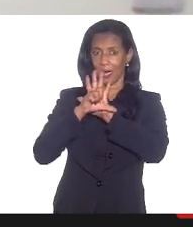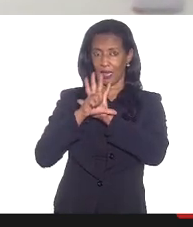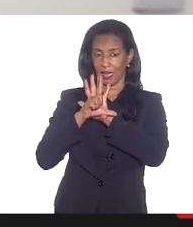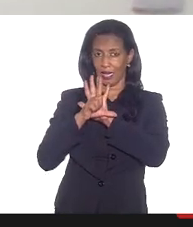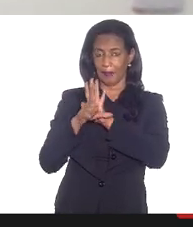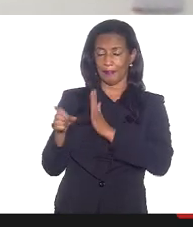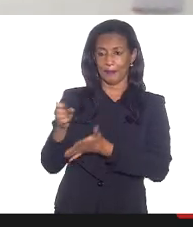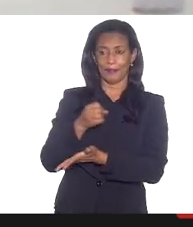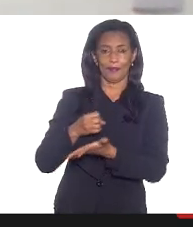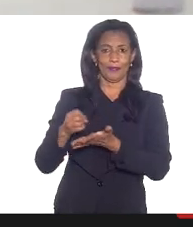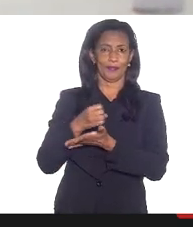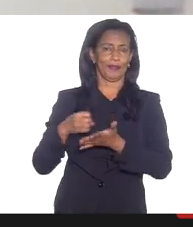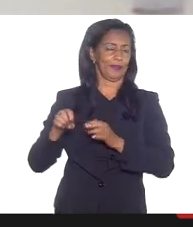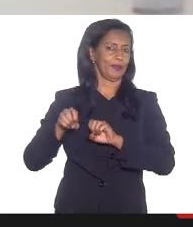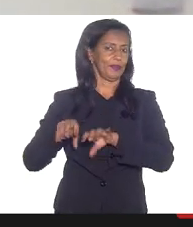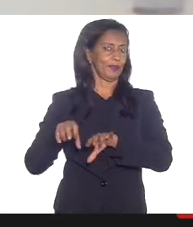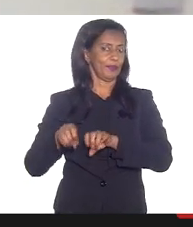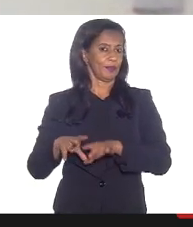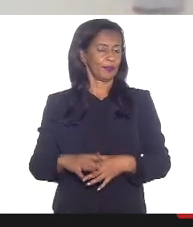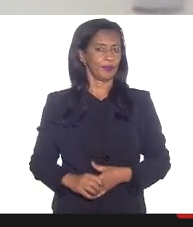Educação. Além disso,